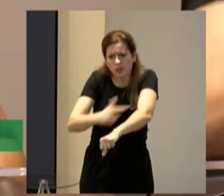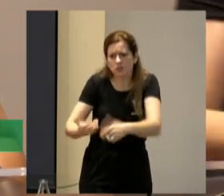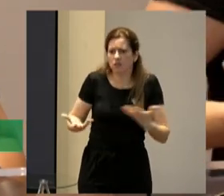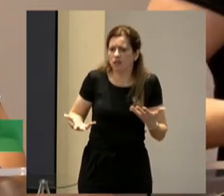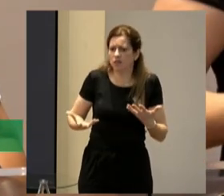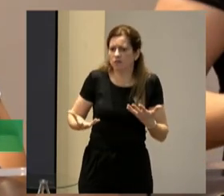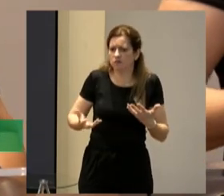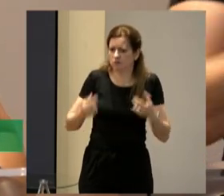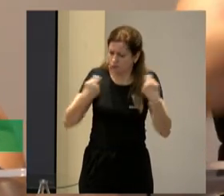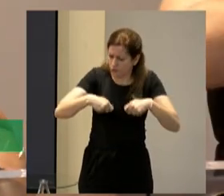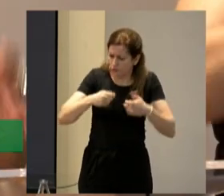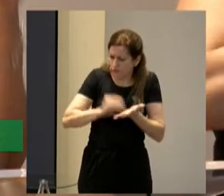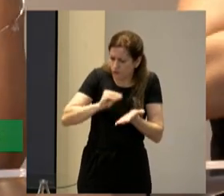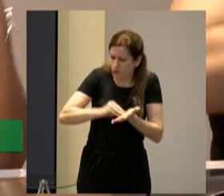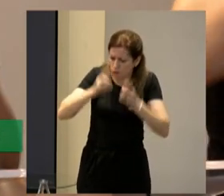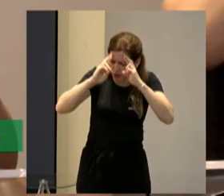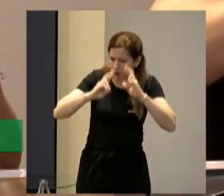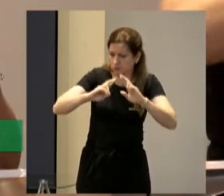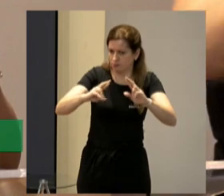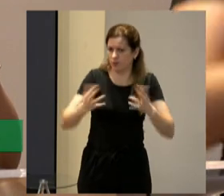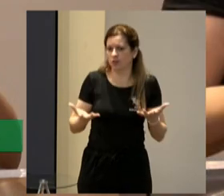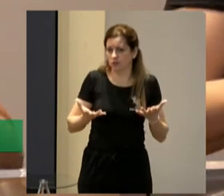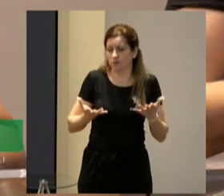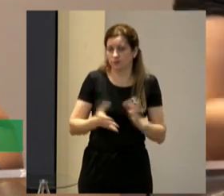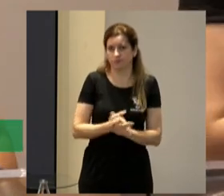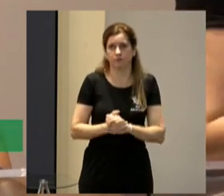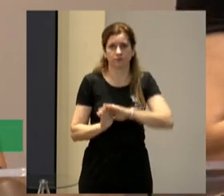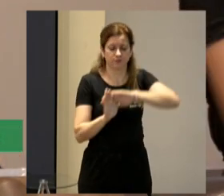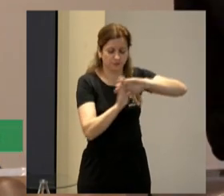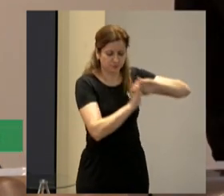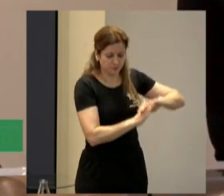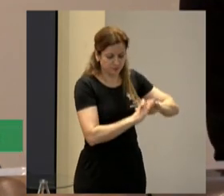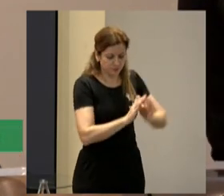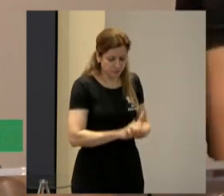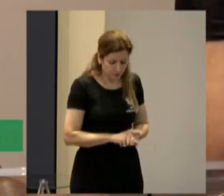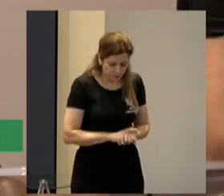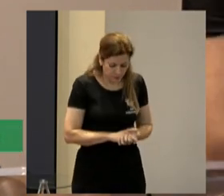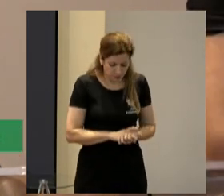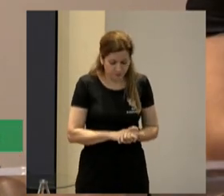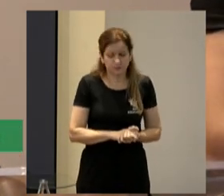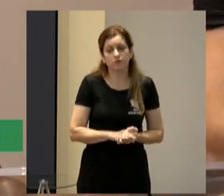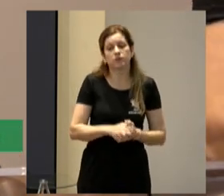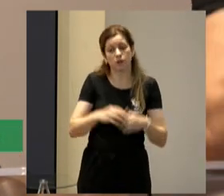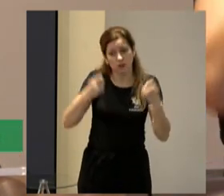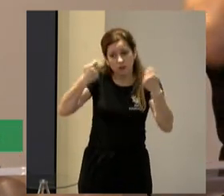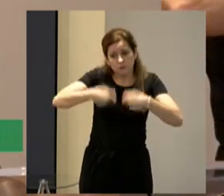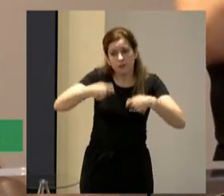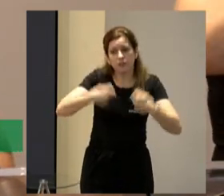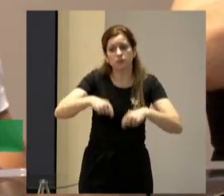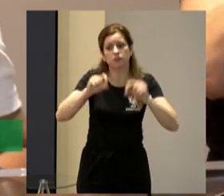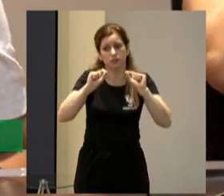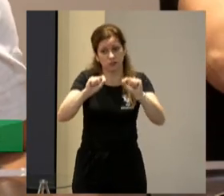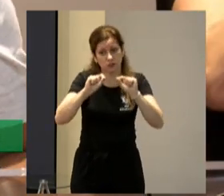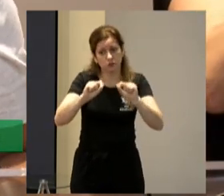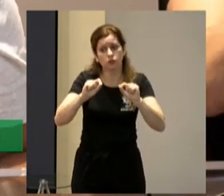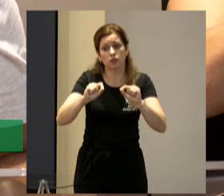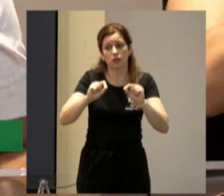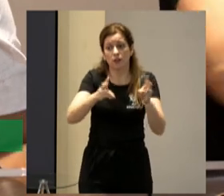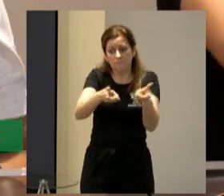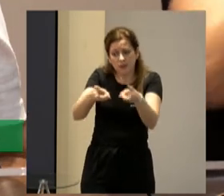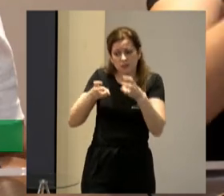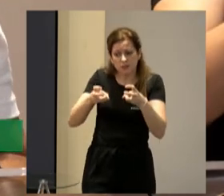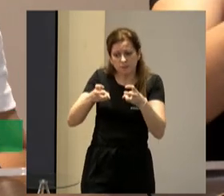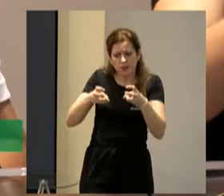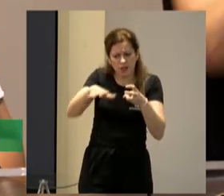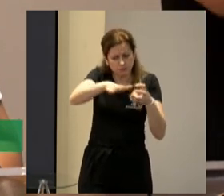que, quando eles fazem isso, aqueles que estão assistindo precisam ser convidados a problematizar aquela situação. Não